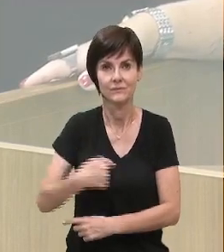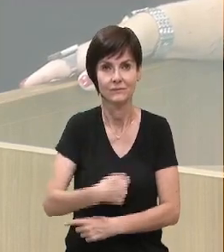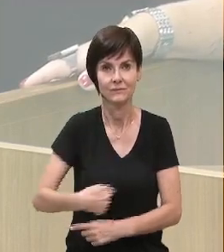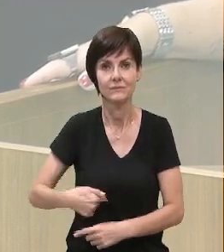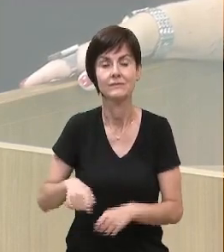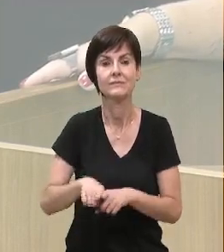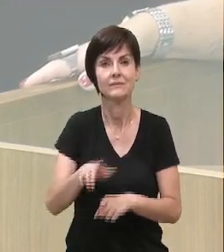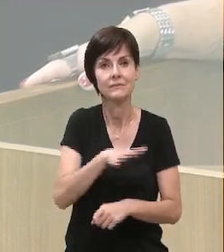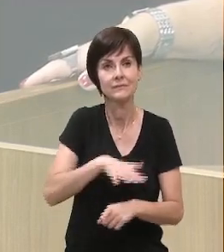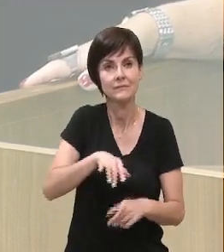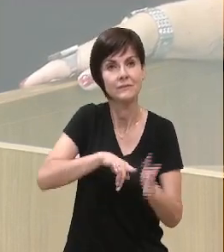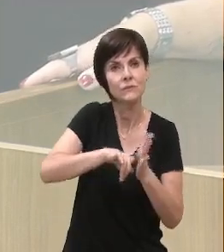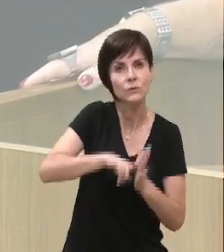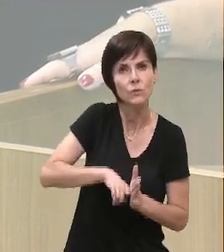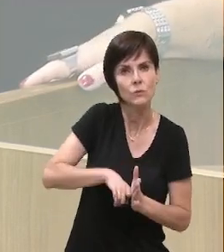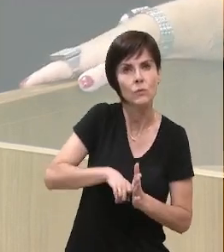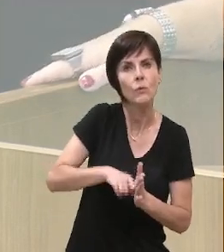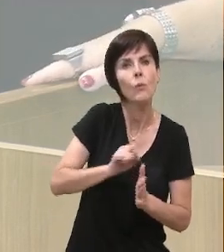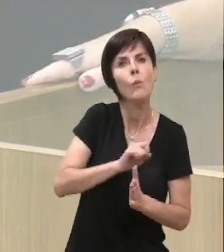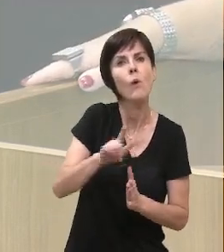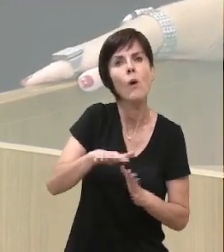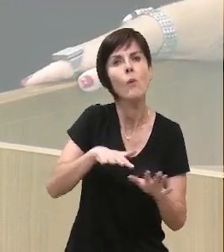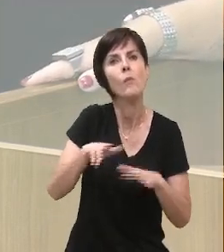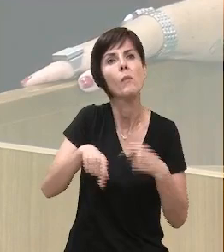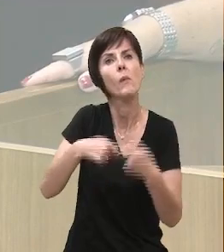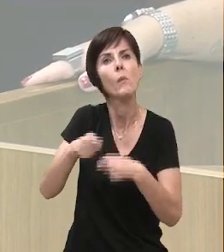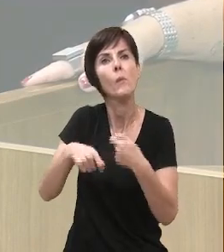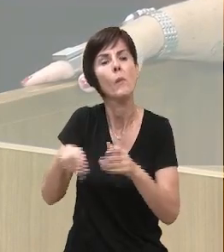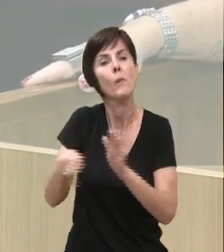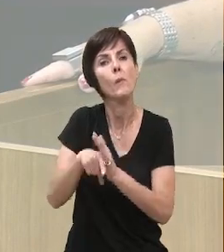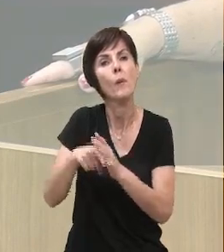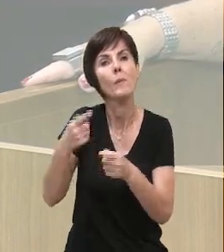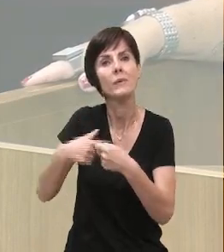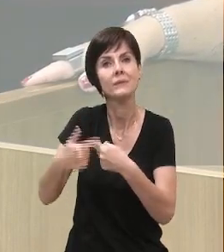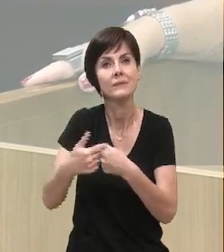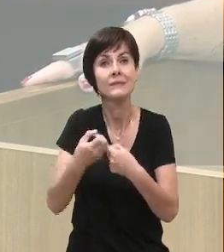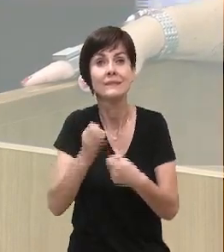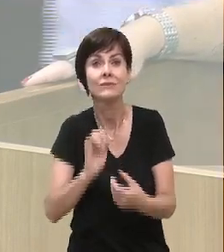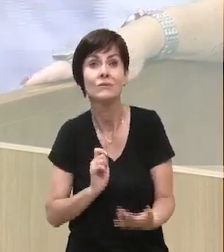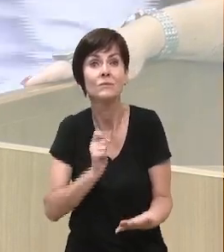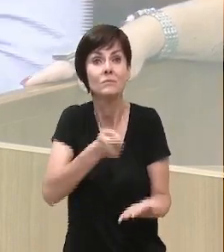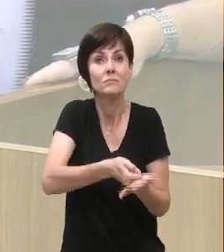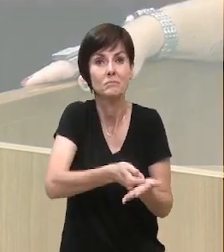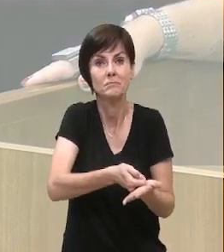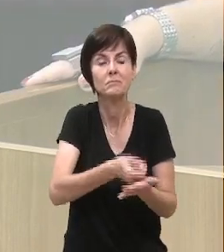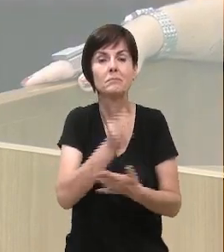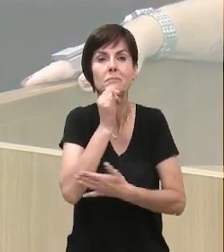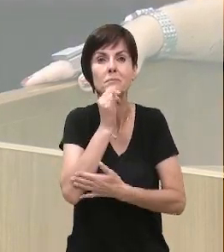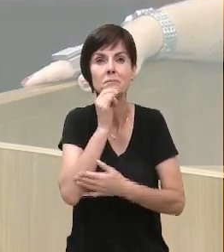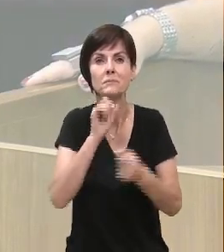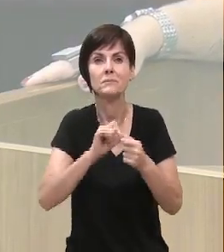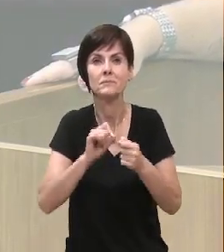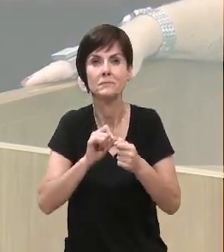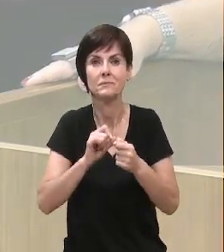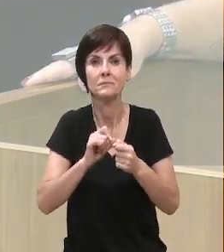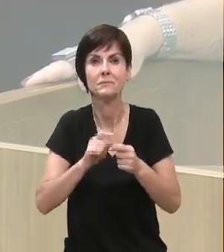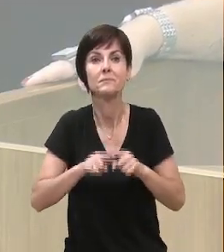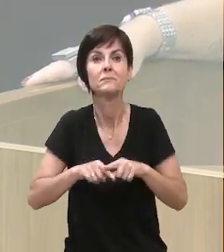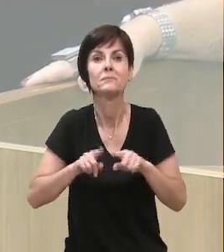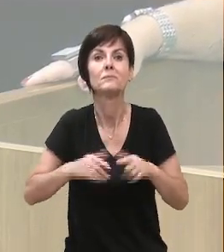do quanto movimentaria a própria economia se esse trabalho for feito, por exemplo, por uma pessoa